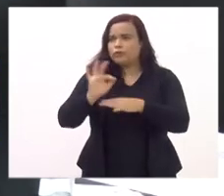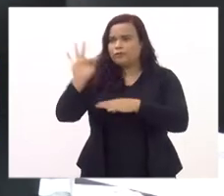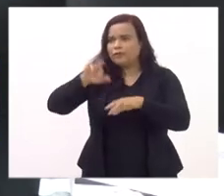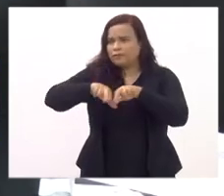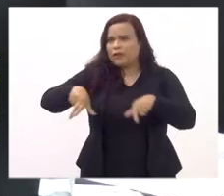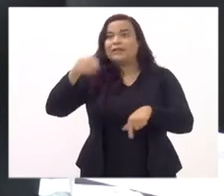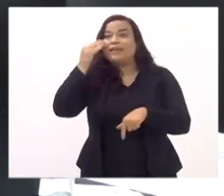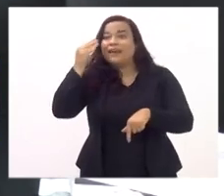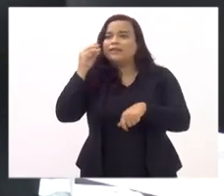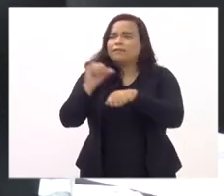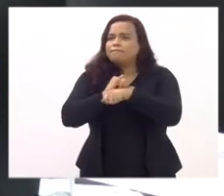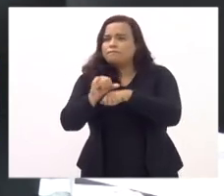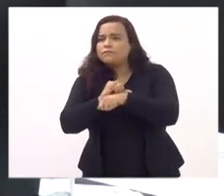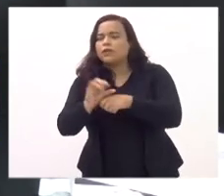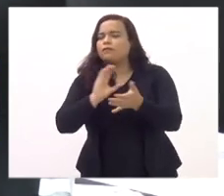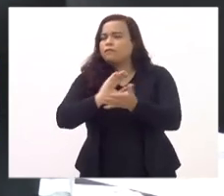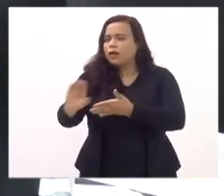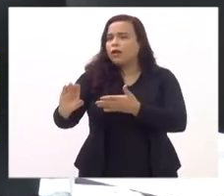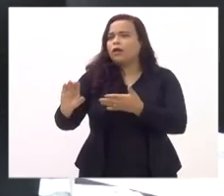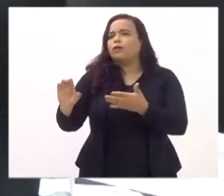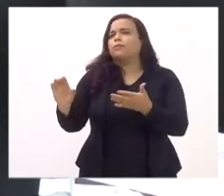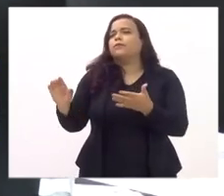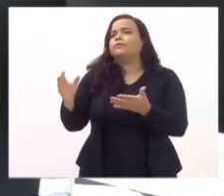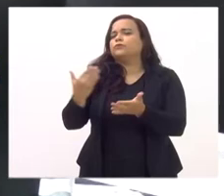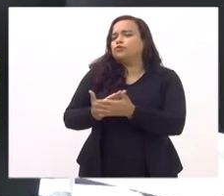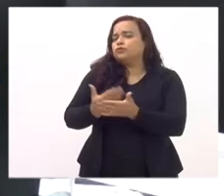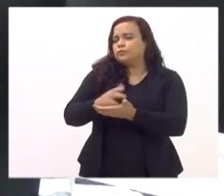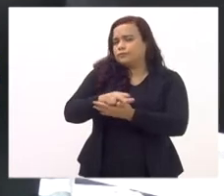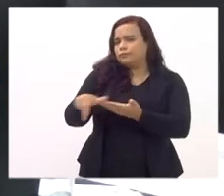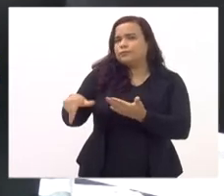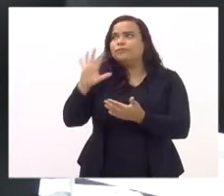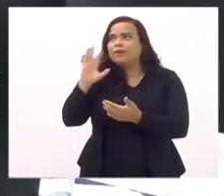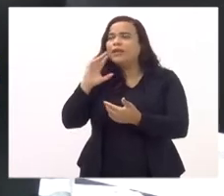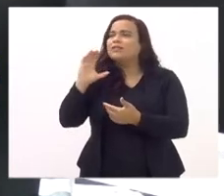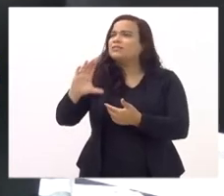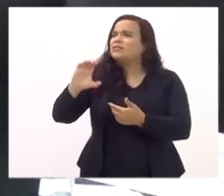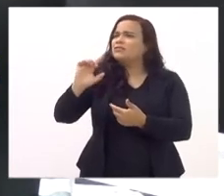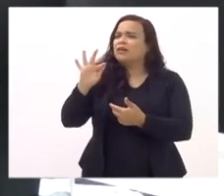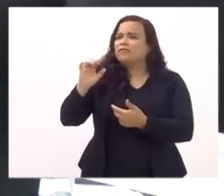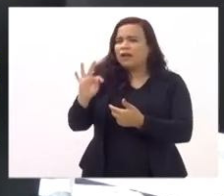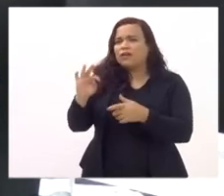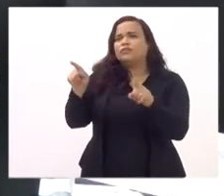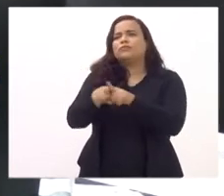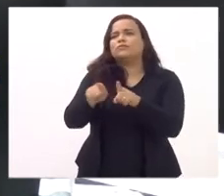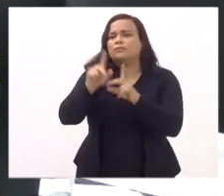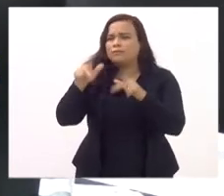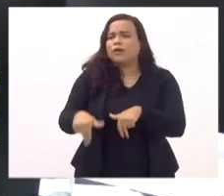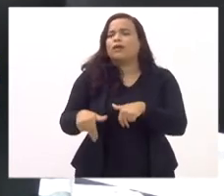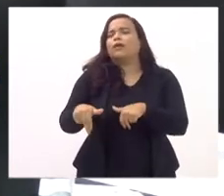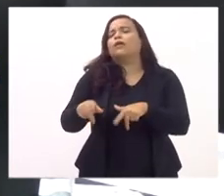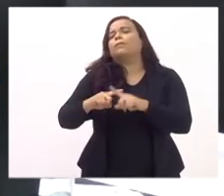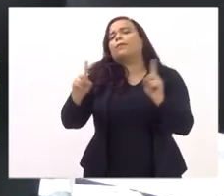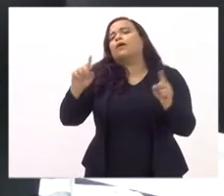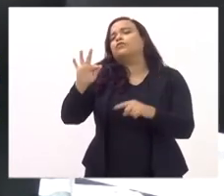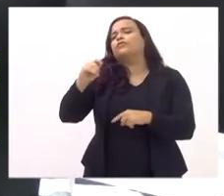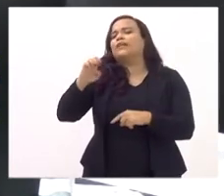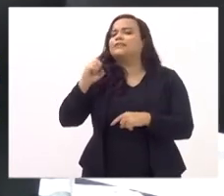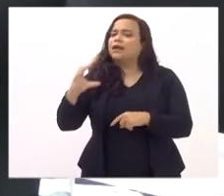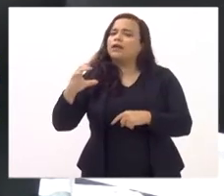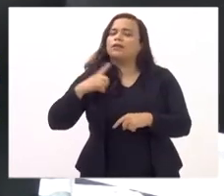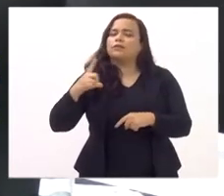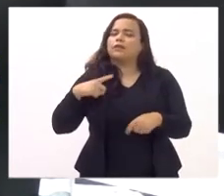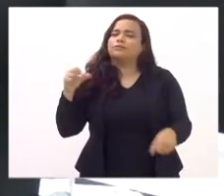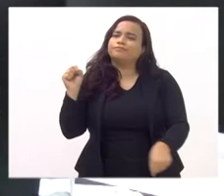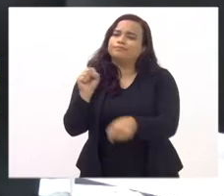suas verbas de assistência estudantil. Imagino que o CEFET seja a mesma realidade, mas a FAETEC fica absolutamente de mãos